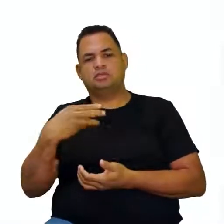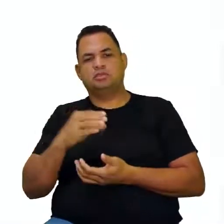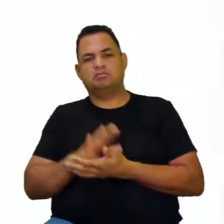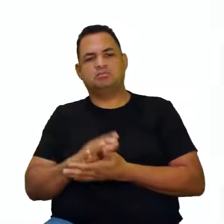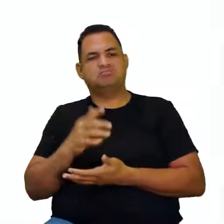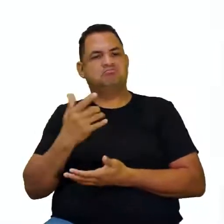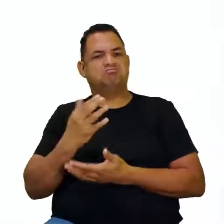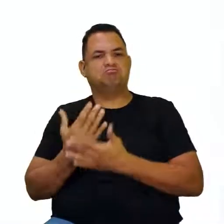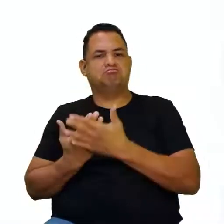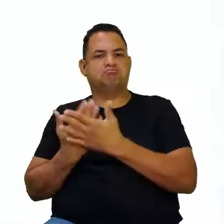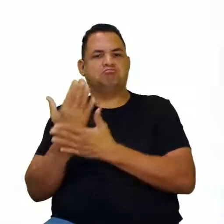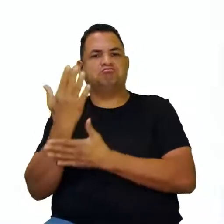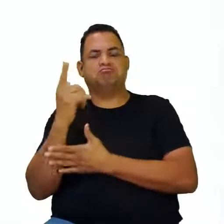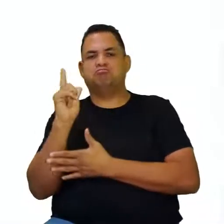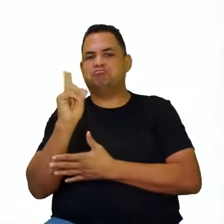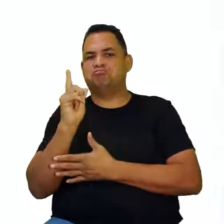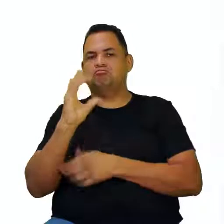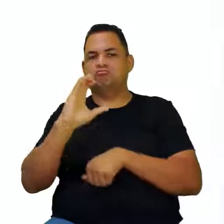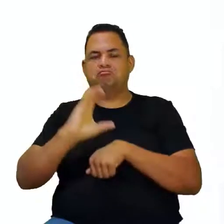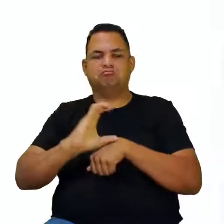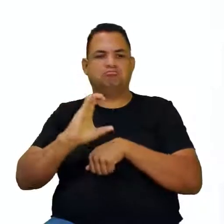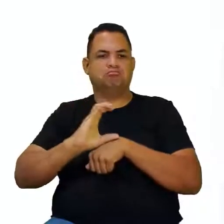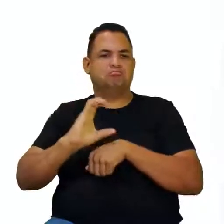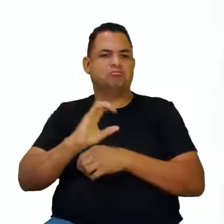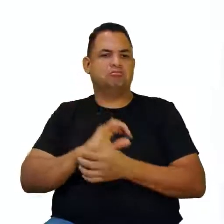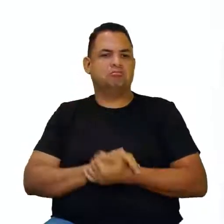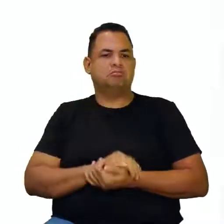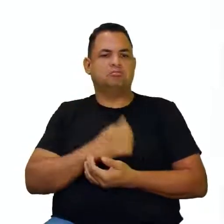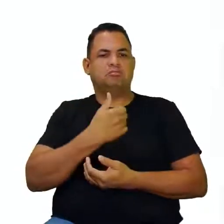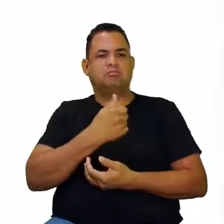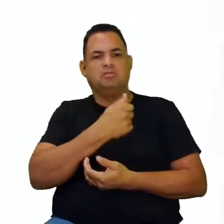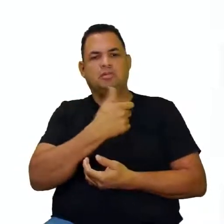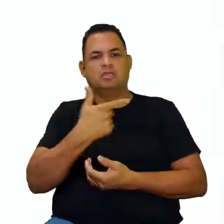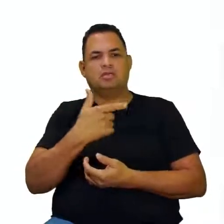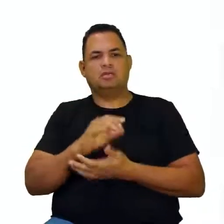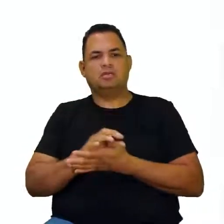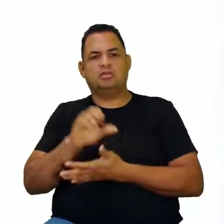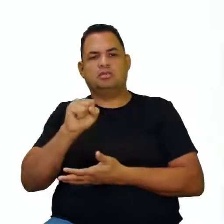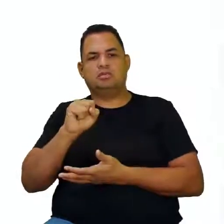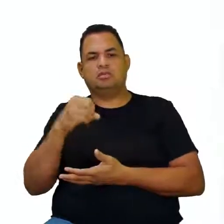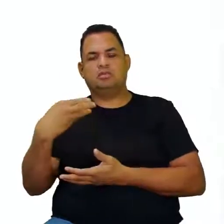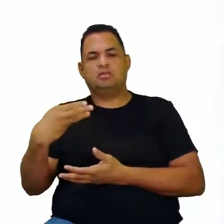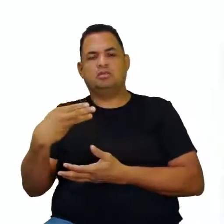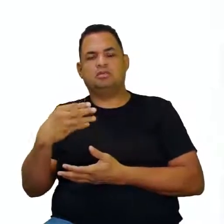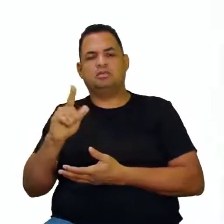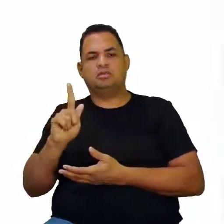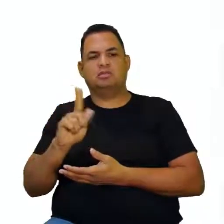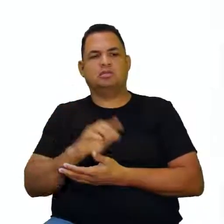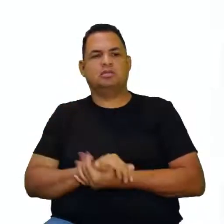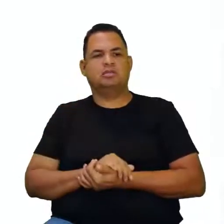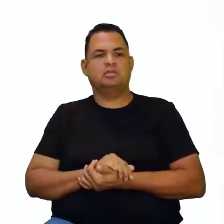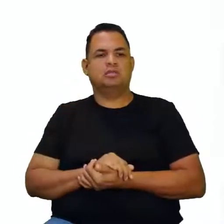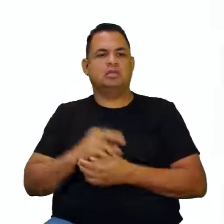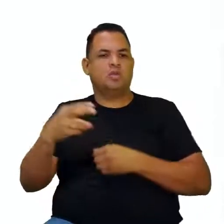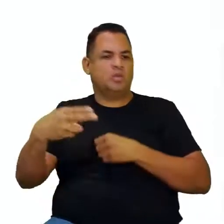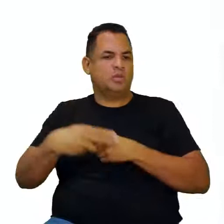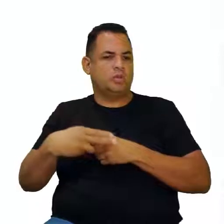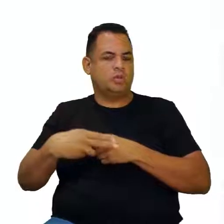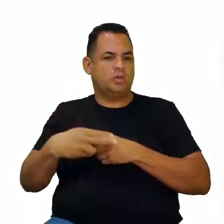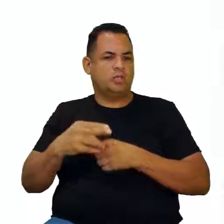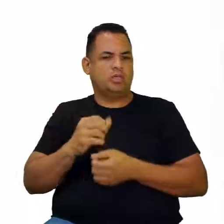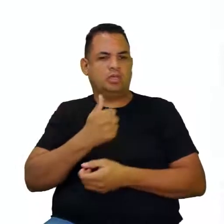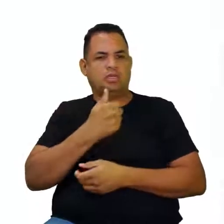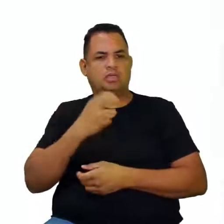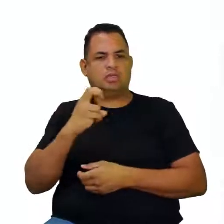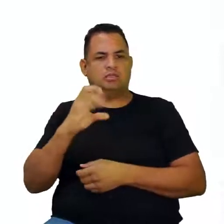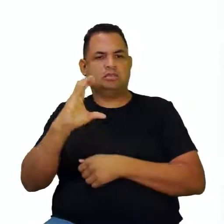carbono. A biomassa, 12 centavos e ela libera 83 gramas. Nuclear,